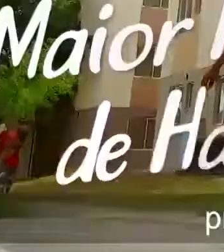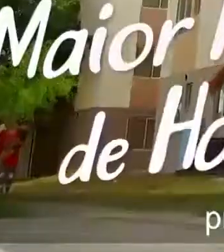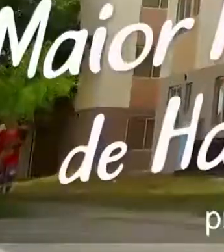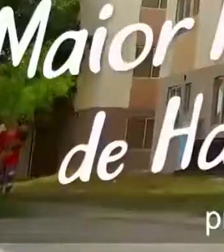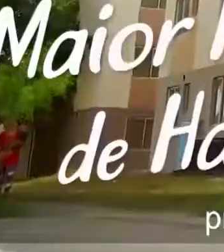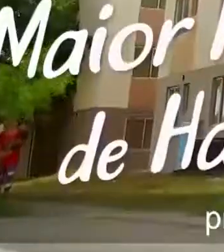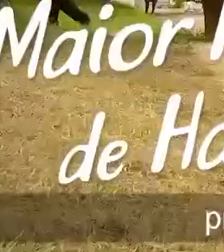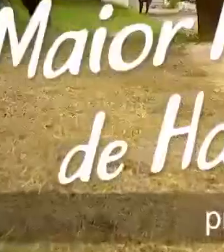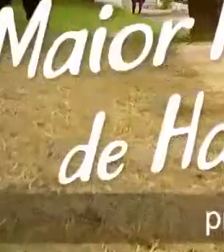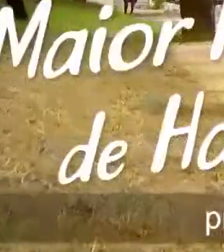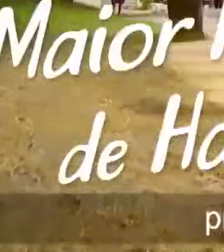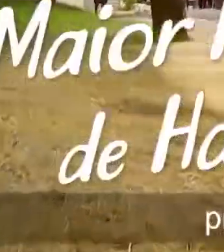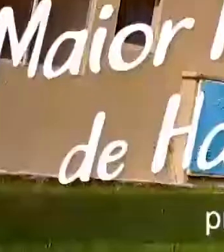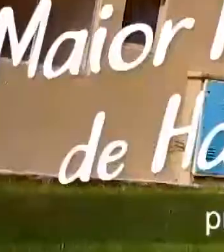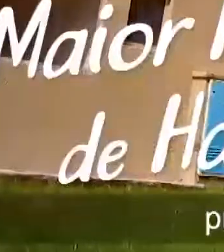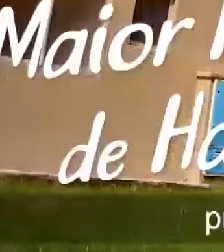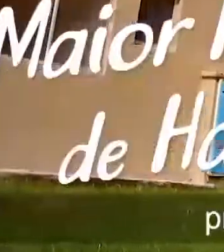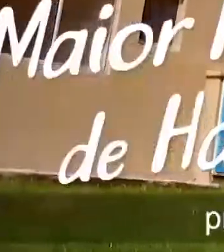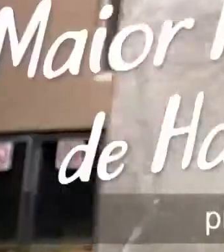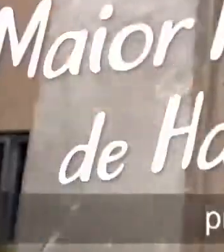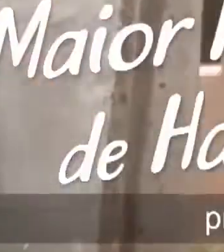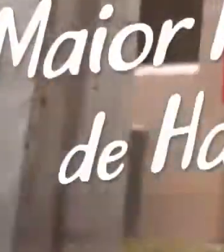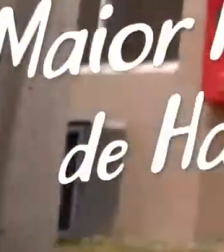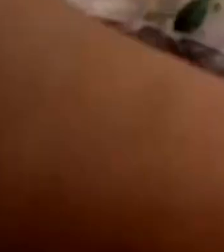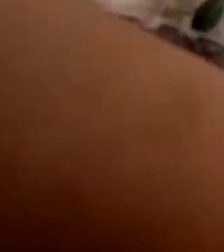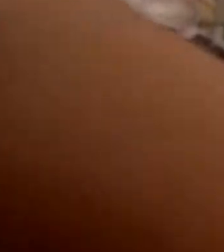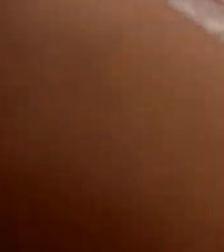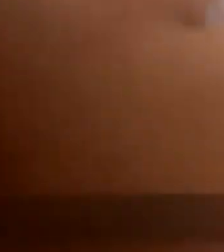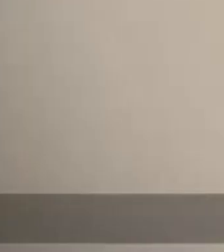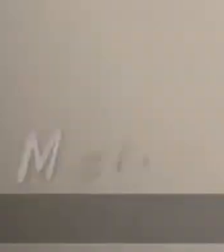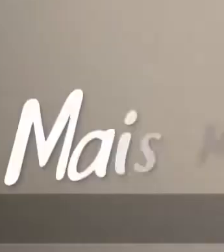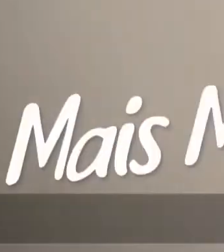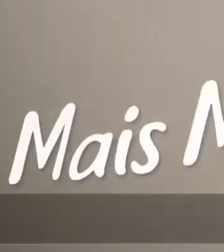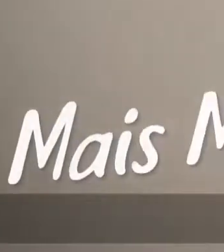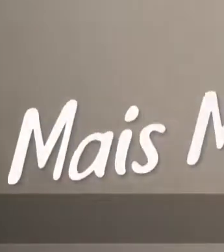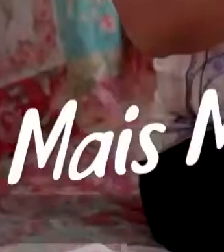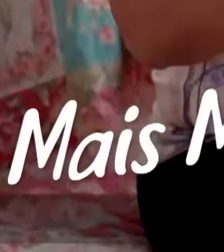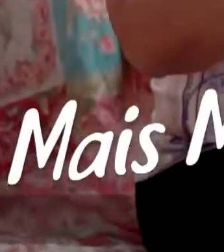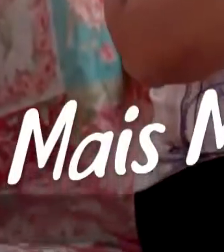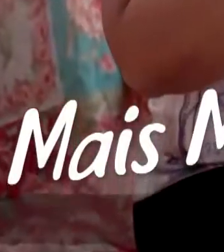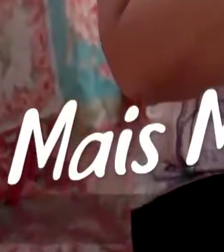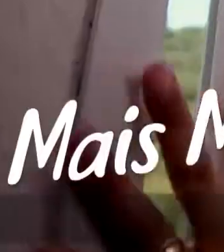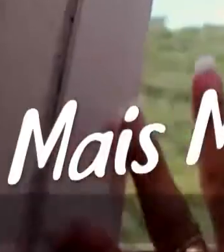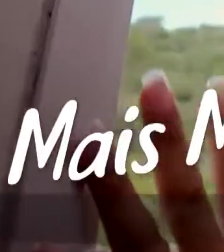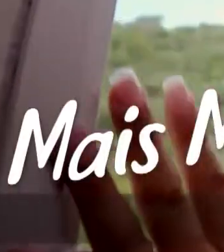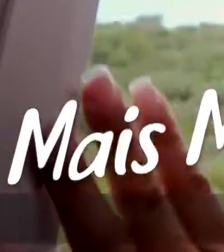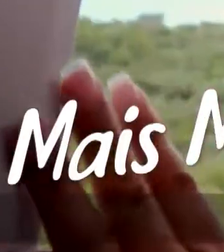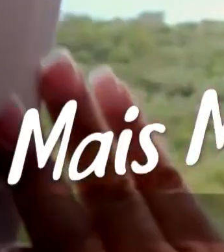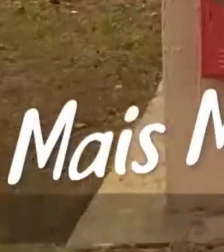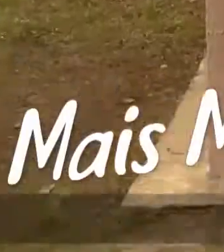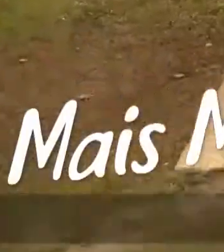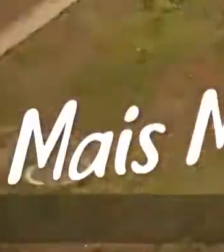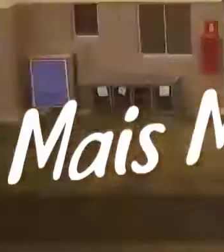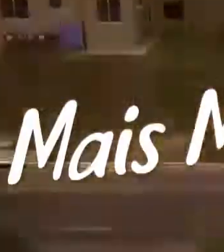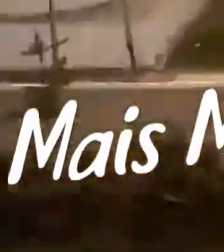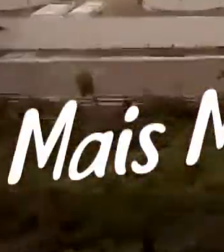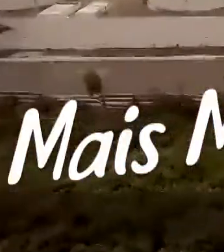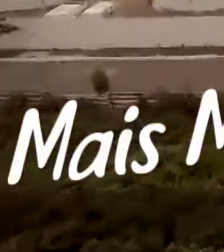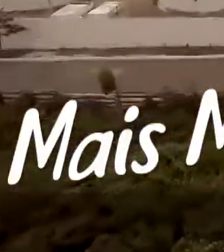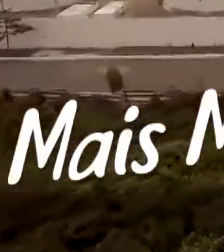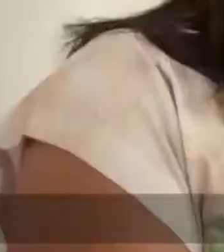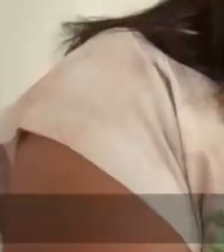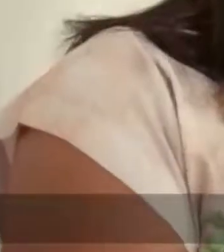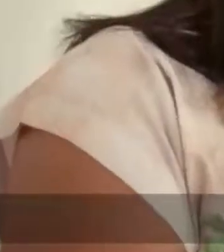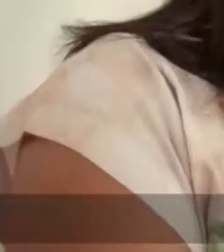do maior programa de habitação da história de Fortaleza. Eu achava que não iria acontecer. Era conversa, era